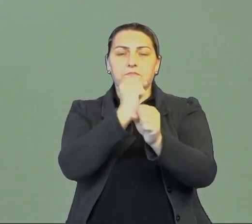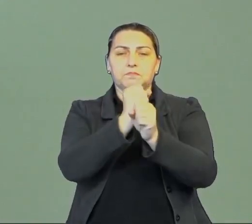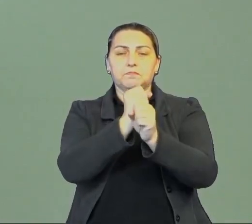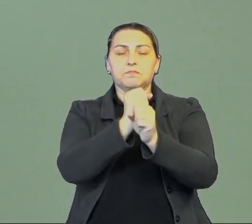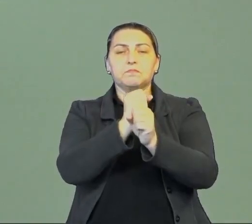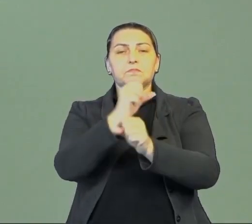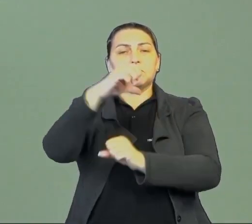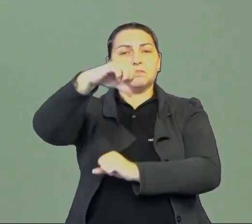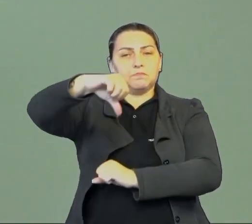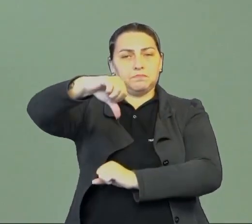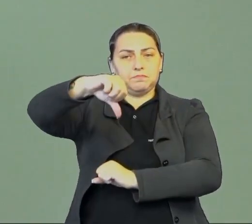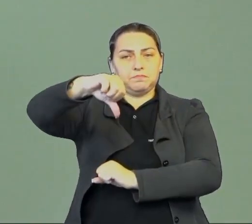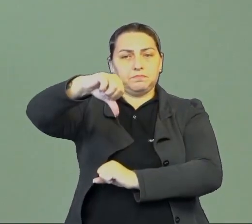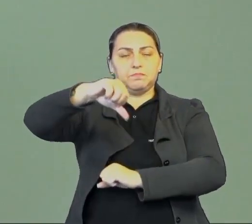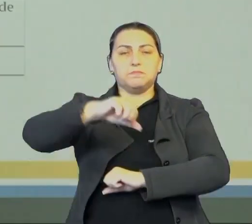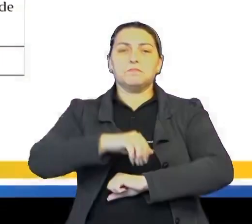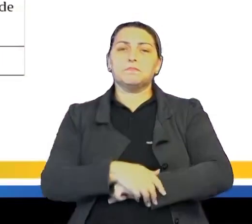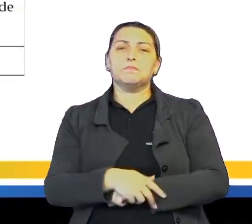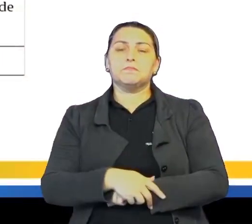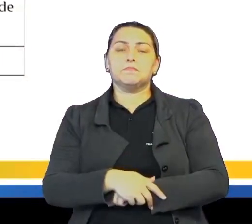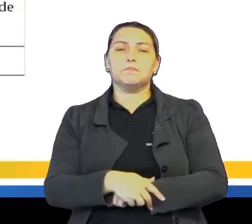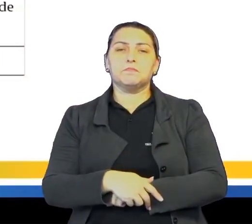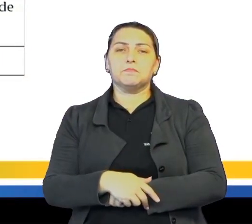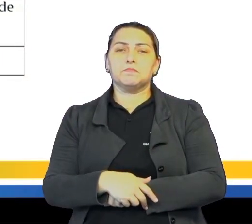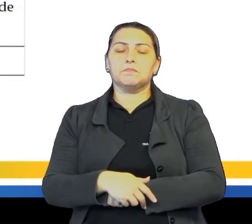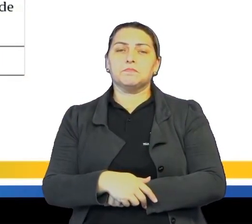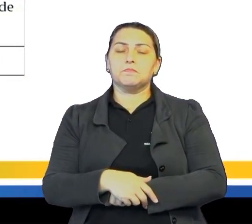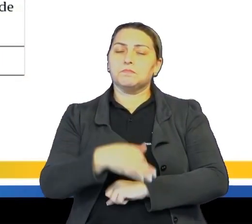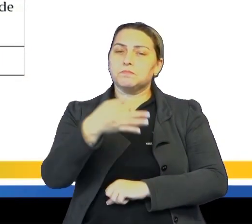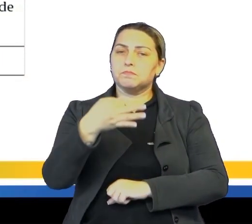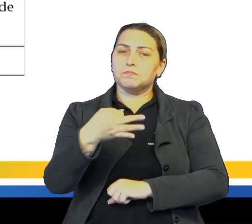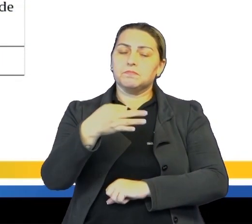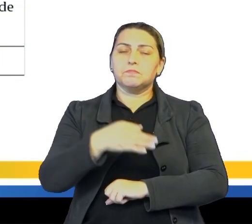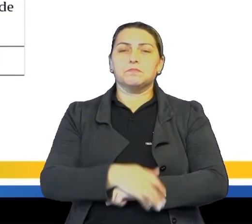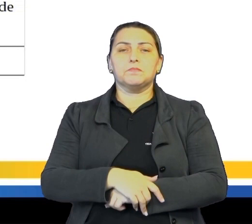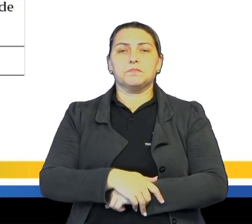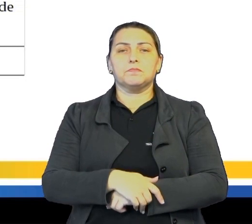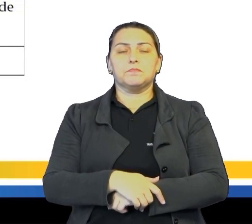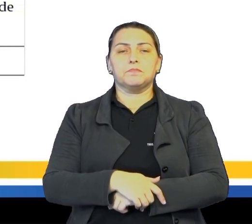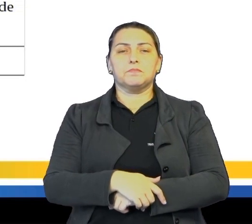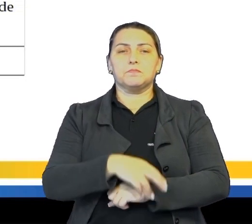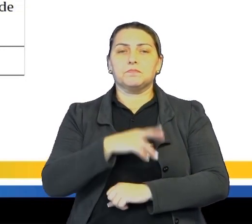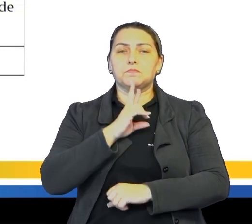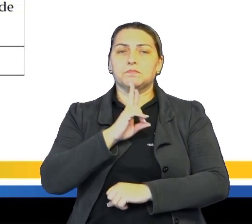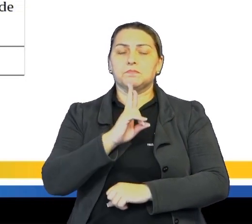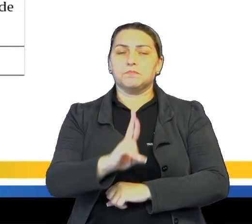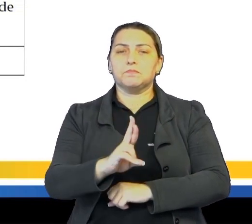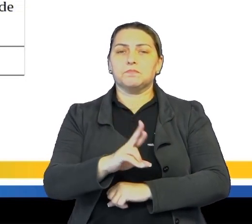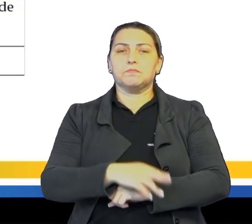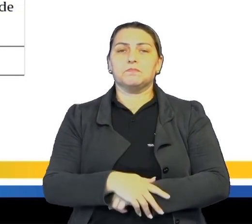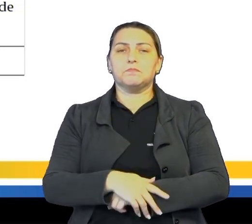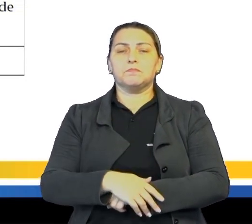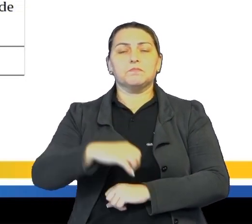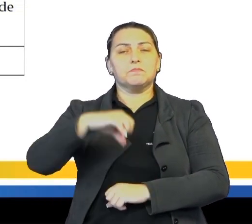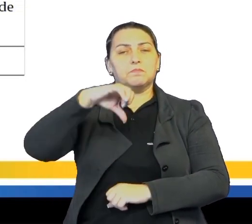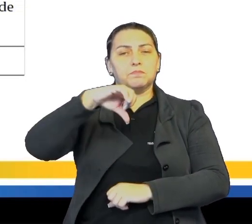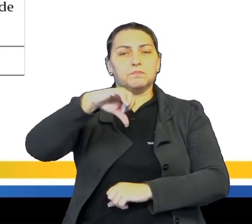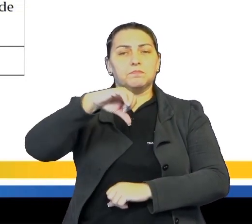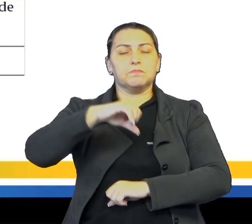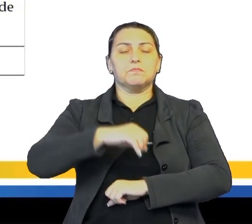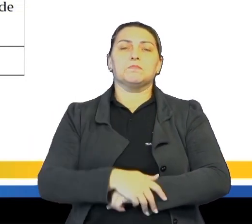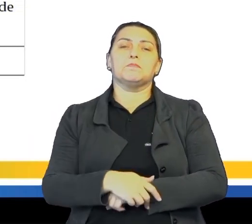eu vou ter 9 algarismos certo ou seja o resultado na casa da centena é